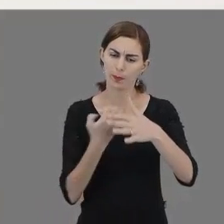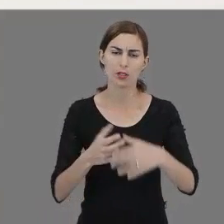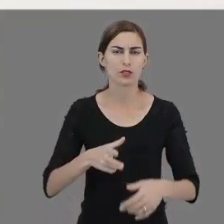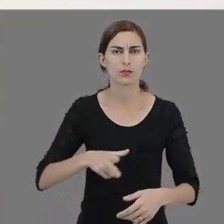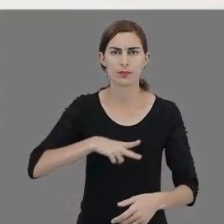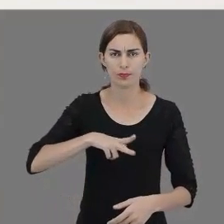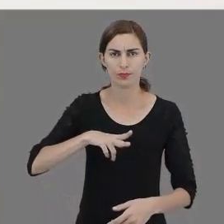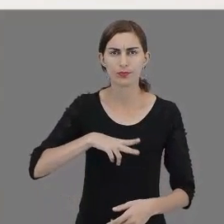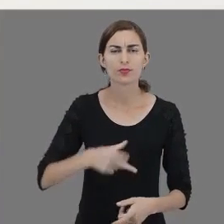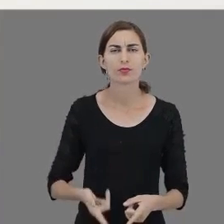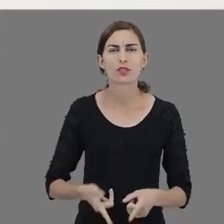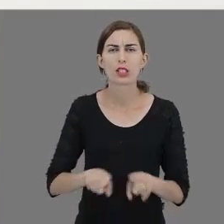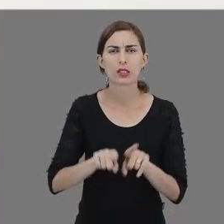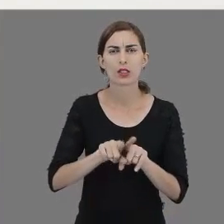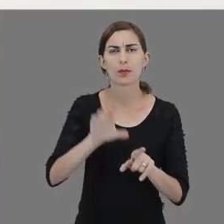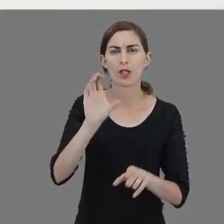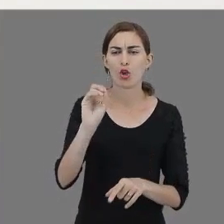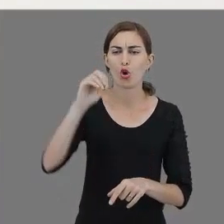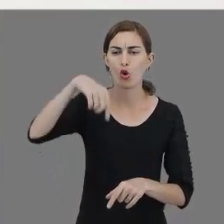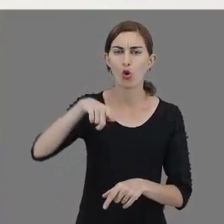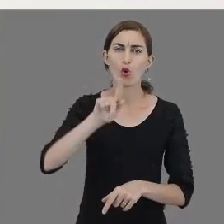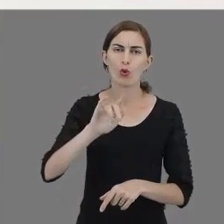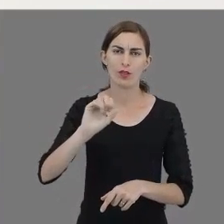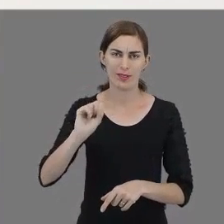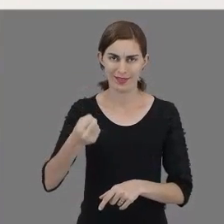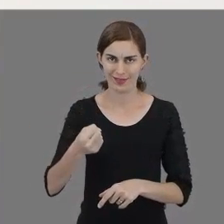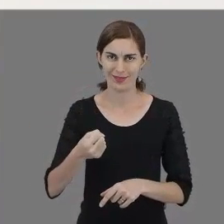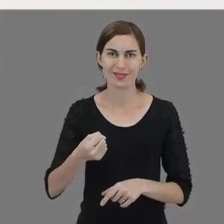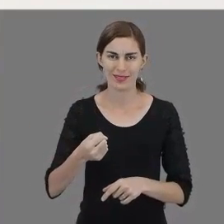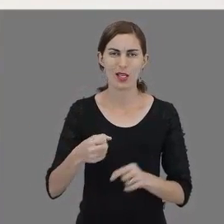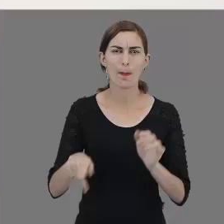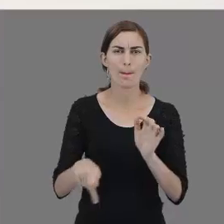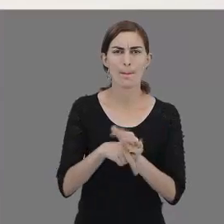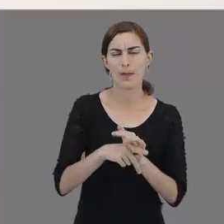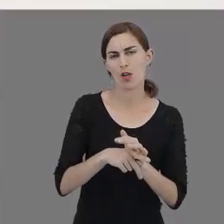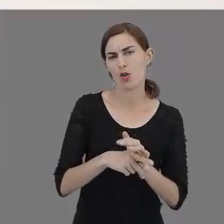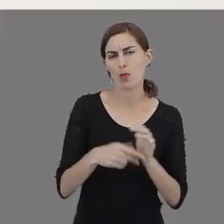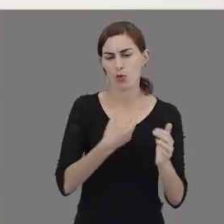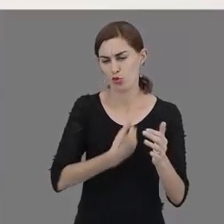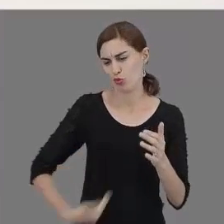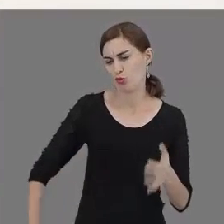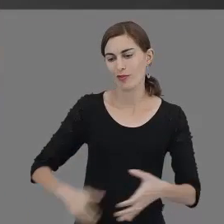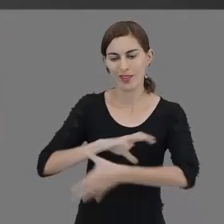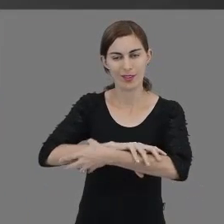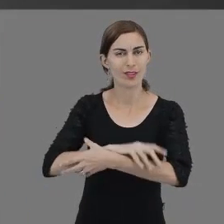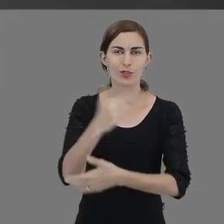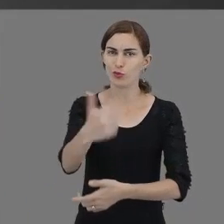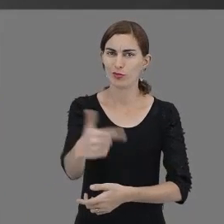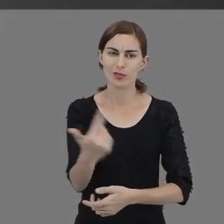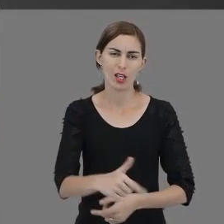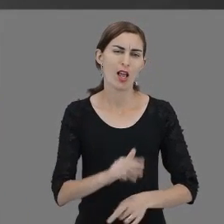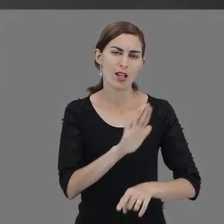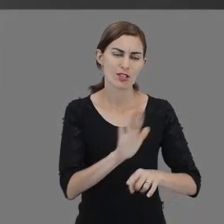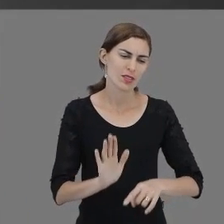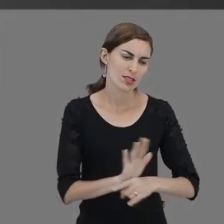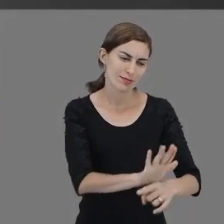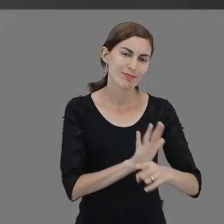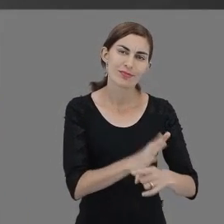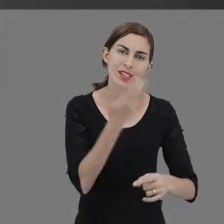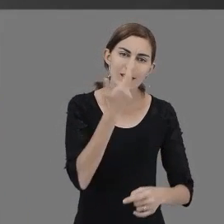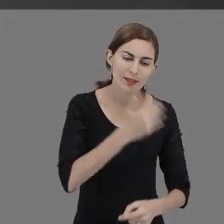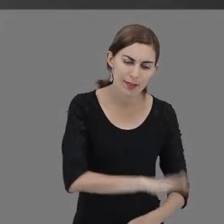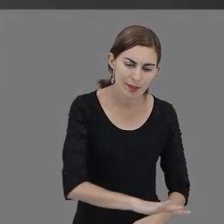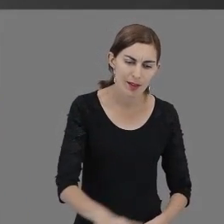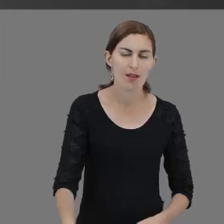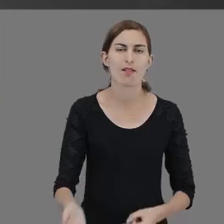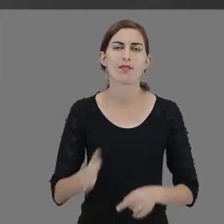caso das ONGs, né, as organizações não governamentais, que trabalham com educação para as crianças,